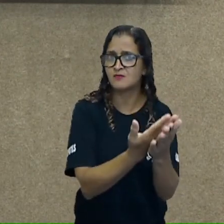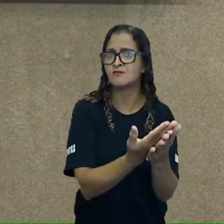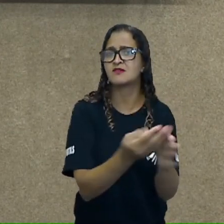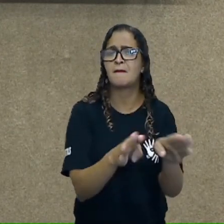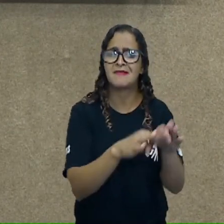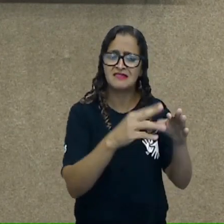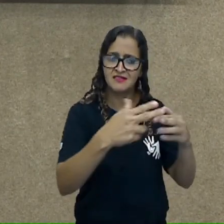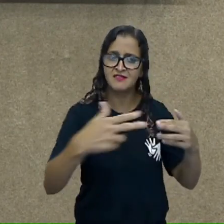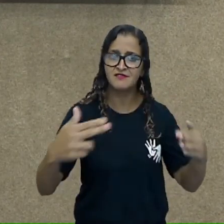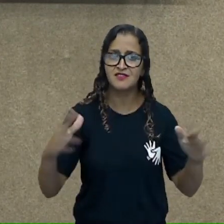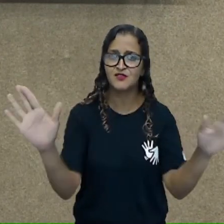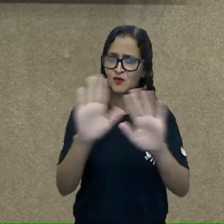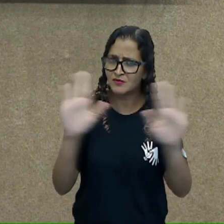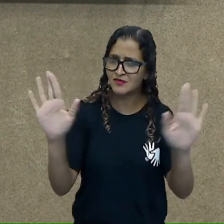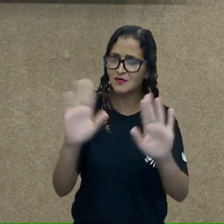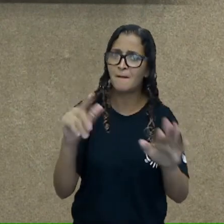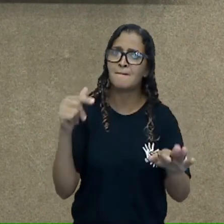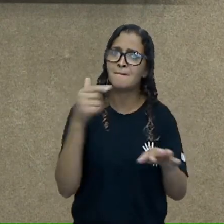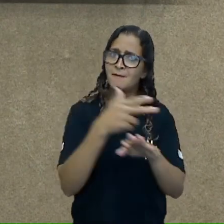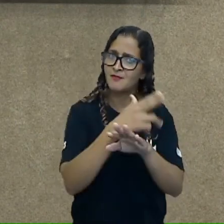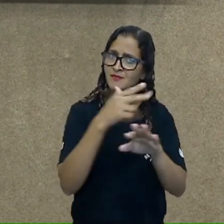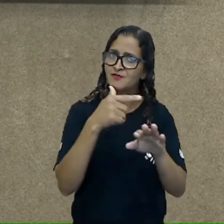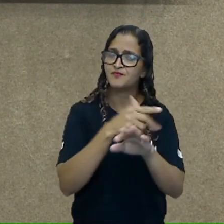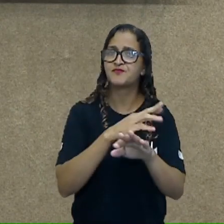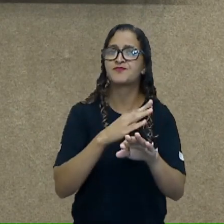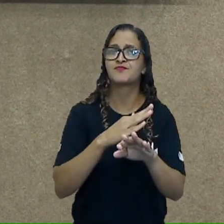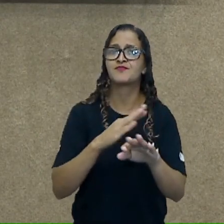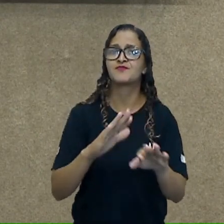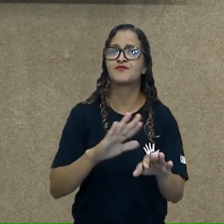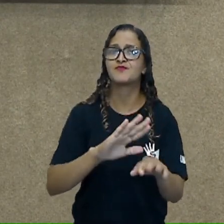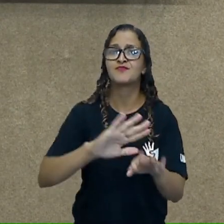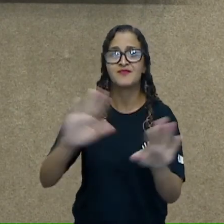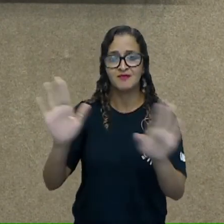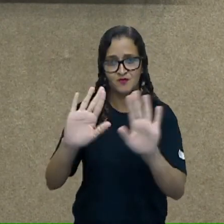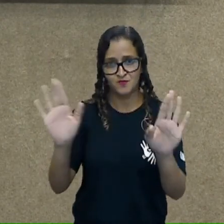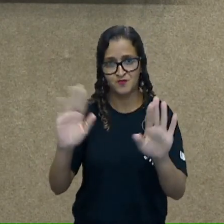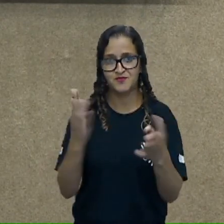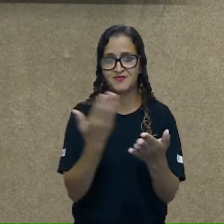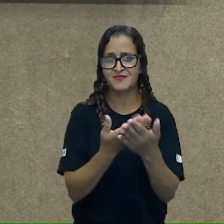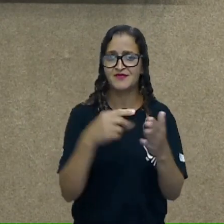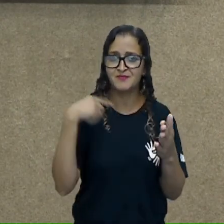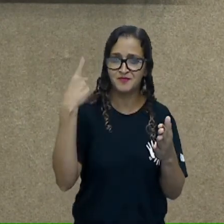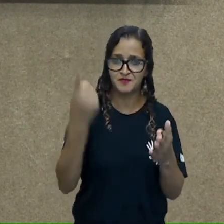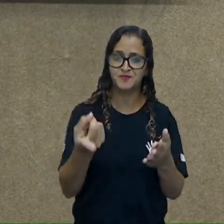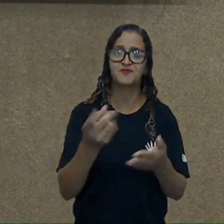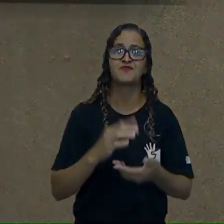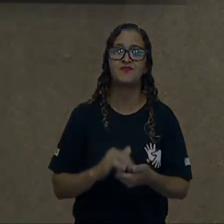vocês. Um grande beijo, fiquem com Deus e eu aguardo vocês na nossa próxima aula.